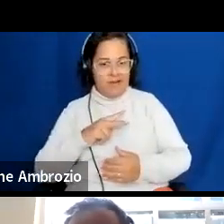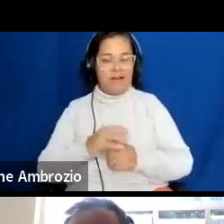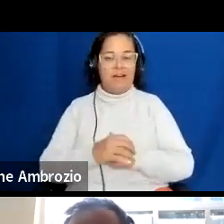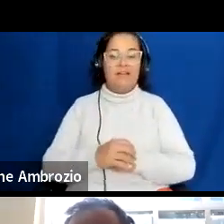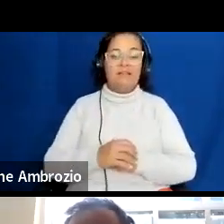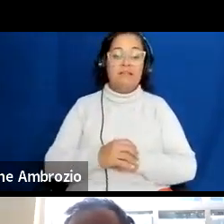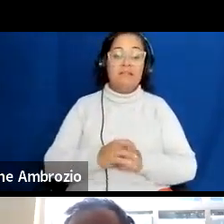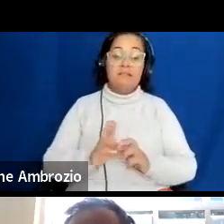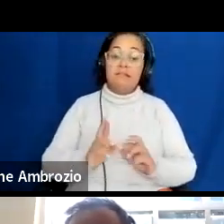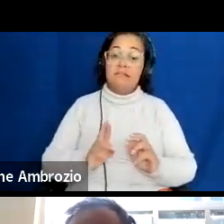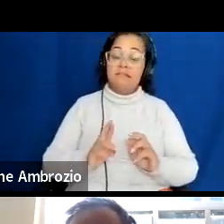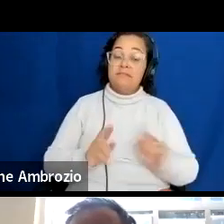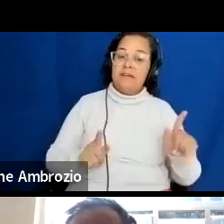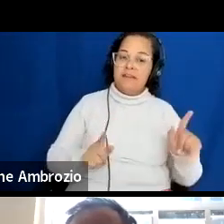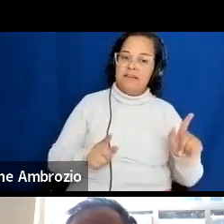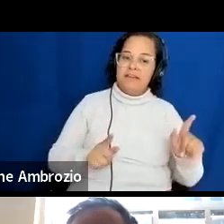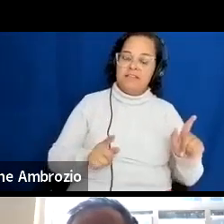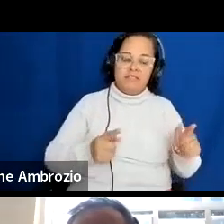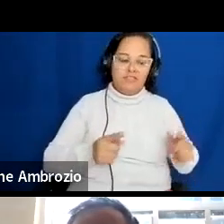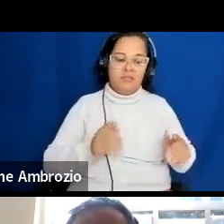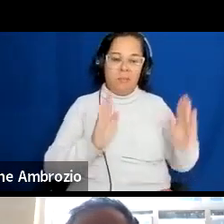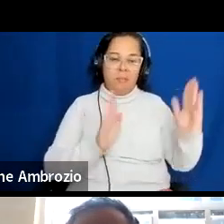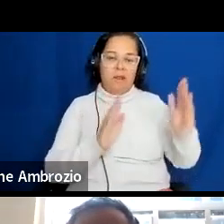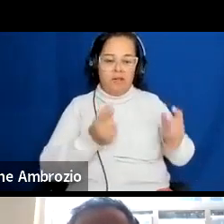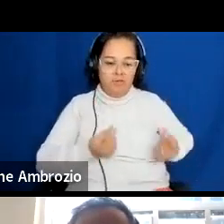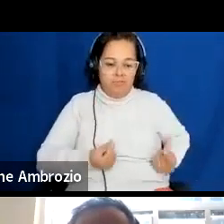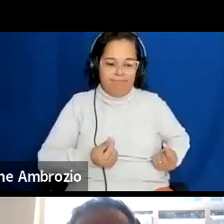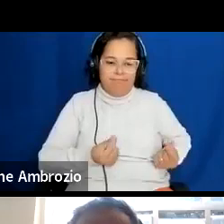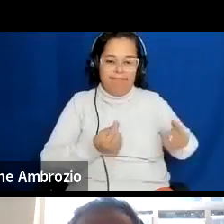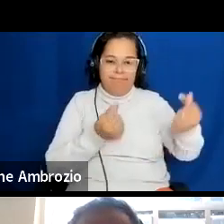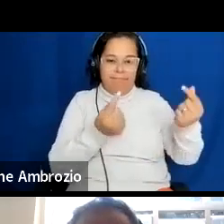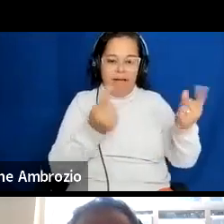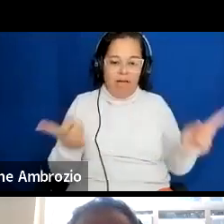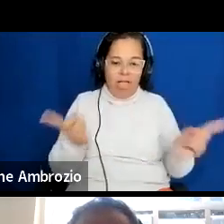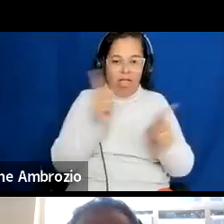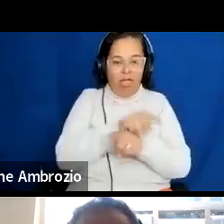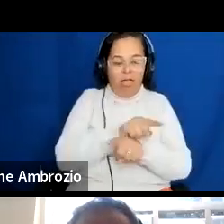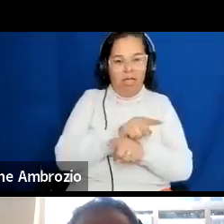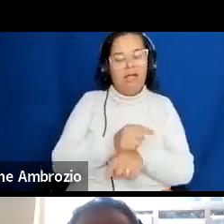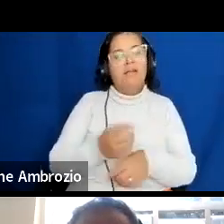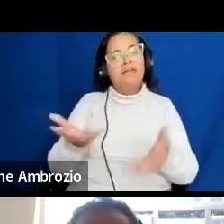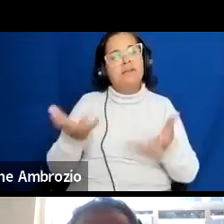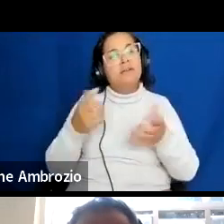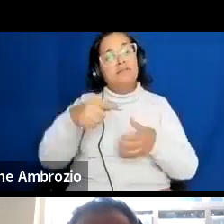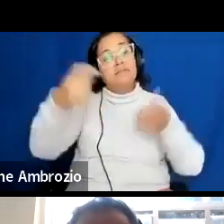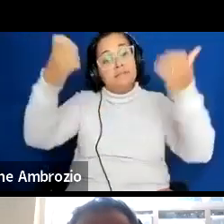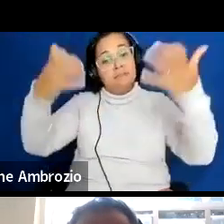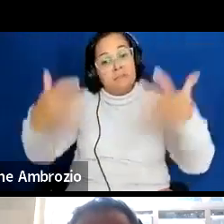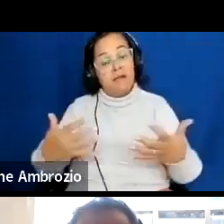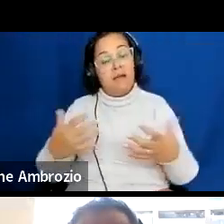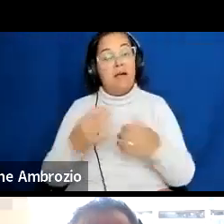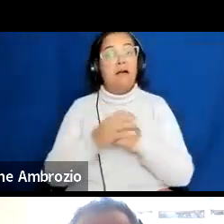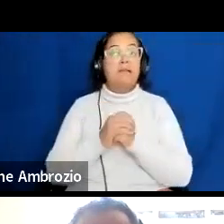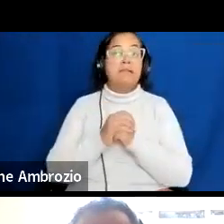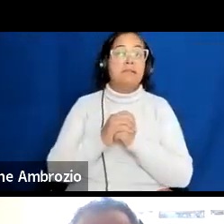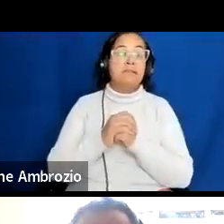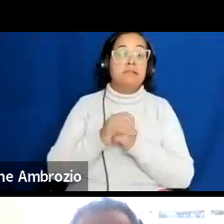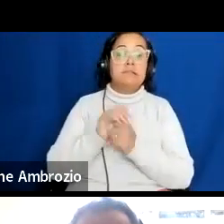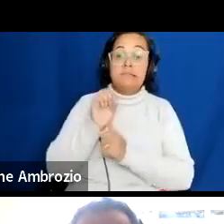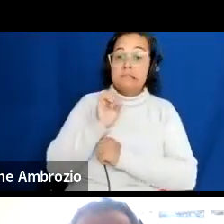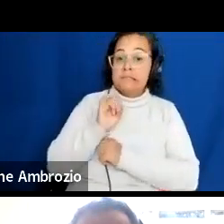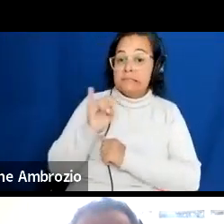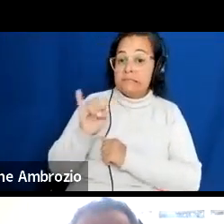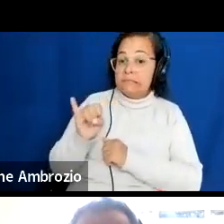capitalismo elas aparecem invertidas, eu gostaria que o senhor, por favor, comentasse se a gente